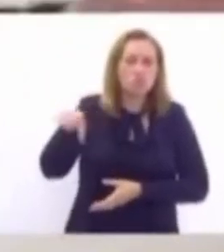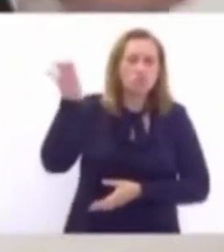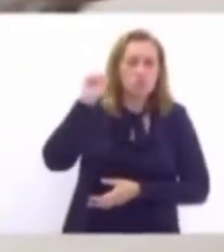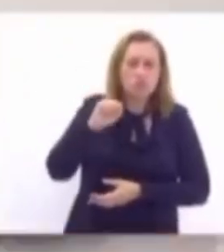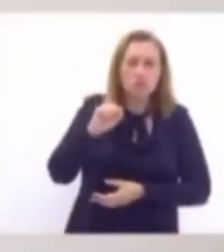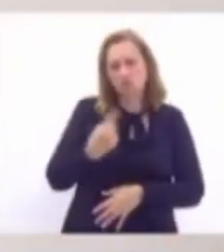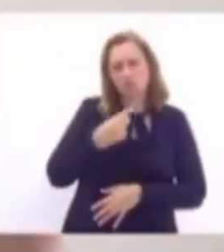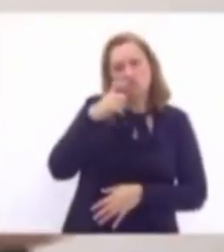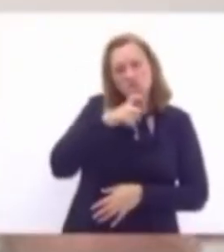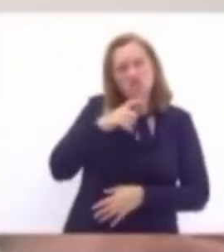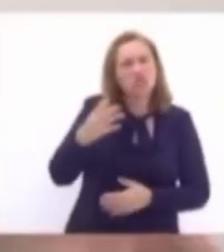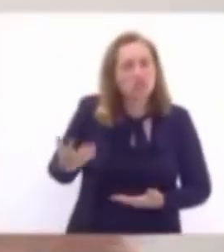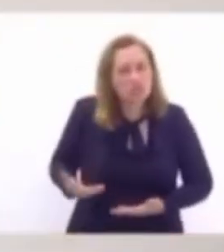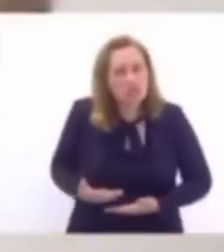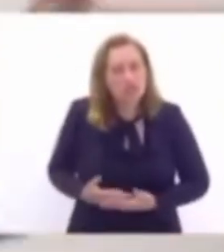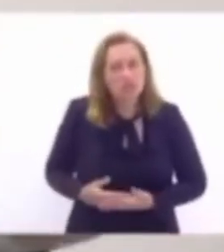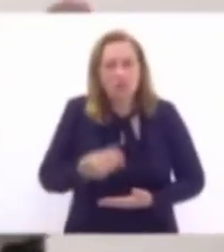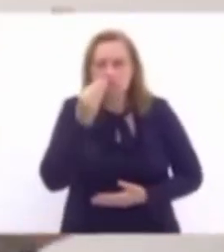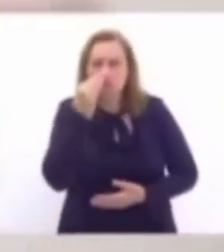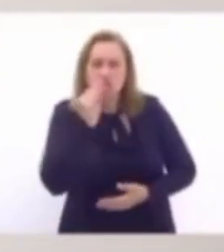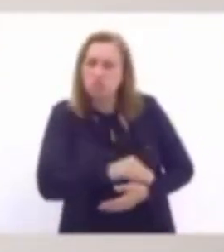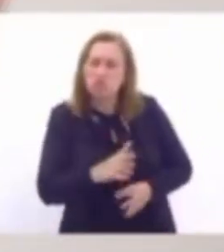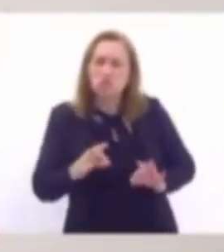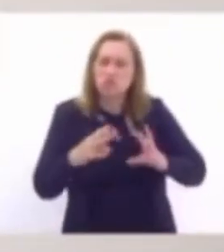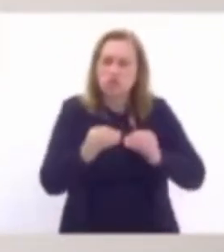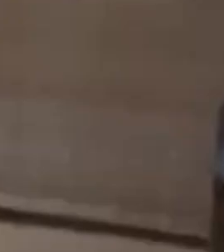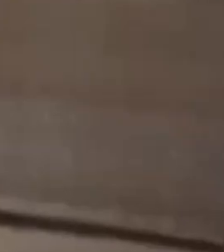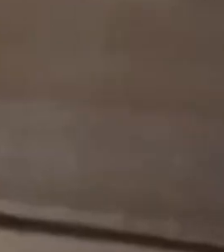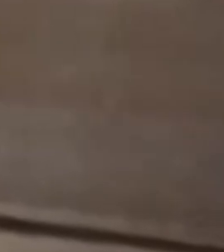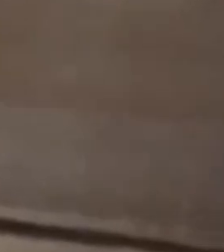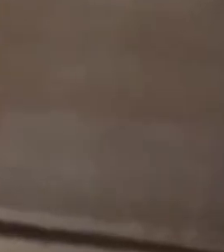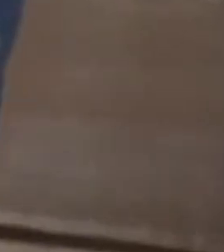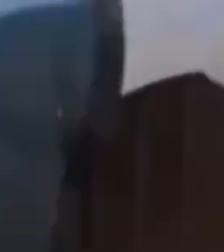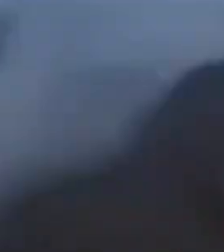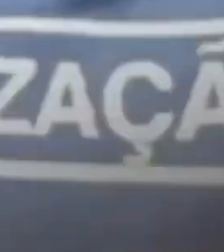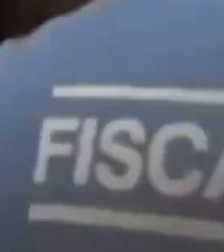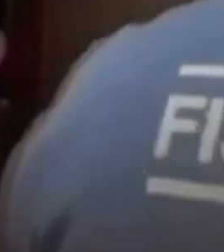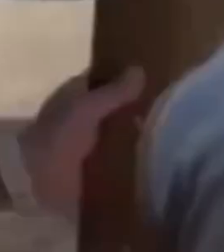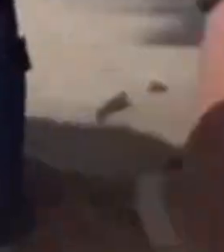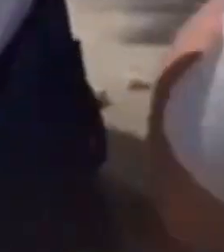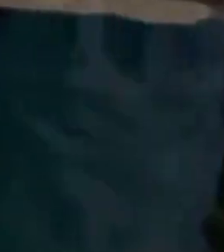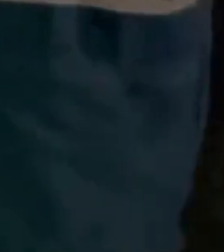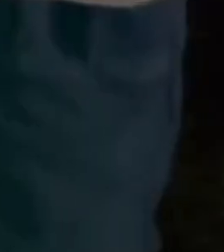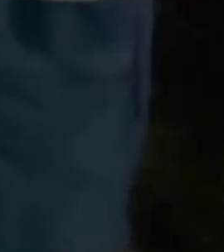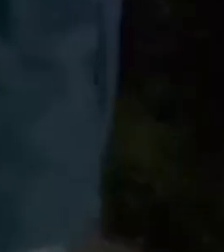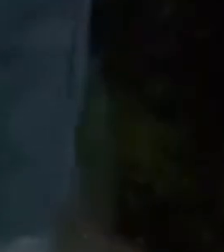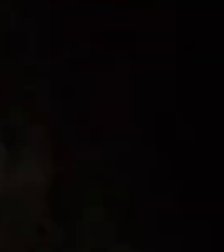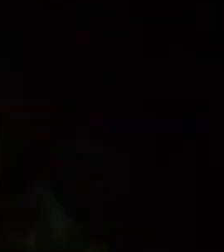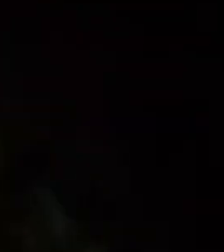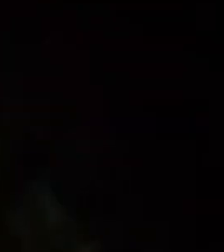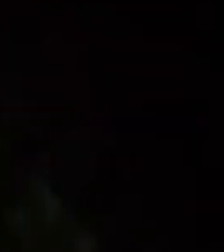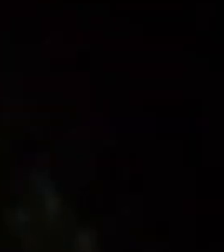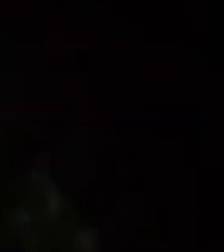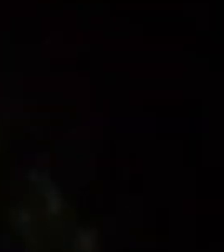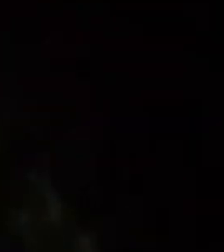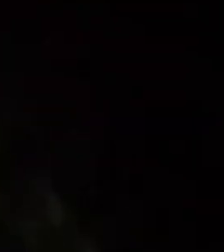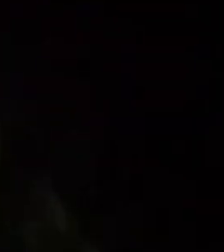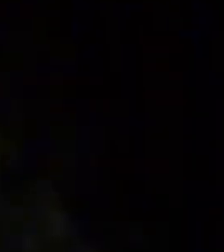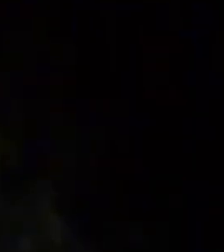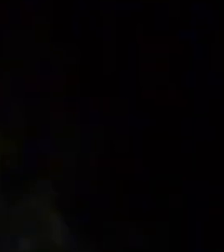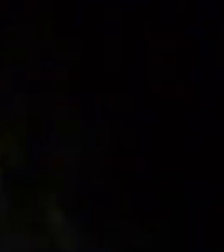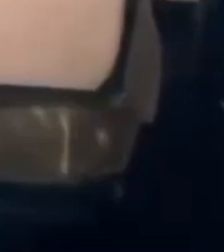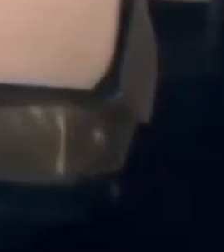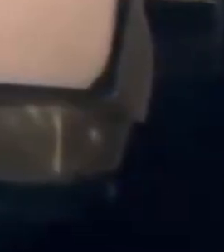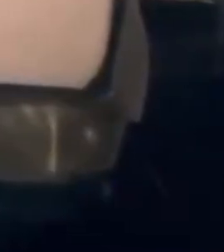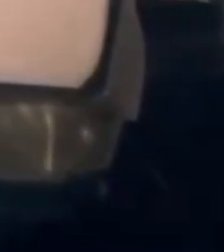Ninguém faz nada, pô. Descaso total. Eu fui no pátio, nos dois pátios, de Leopoldina e de Vargem Grande. 90% dos carros são trabalhadores,